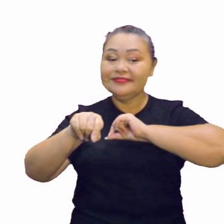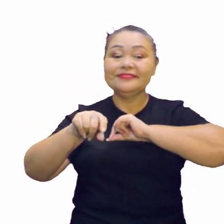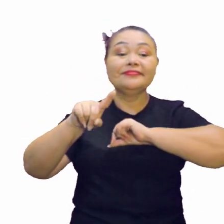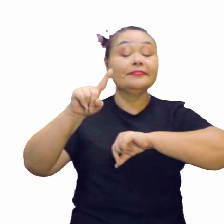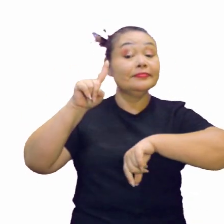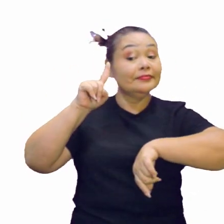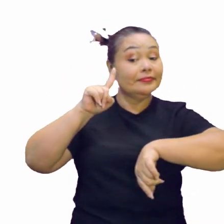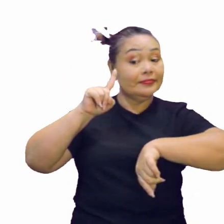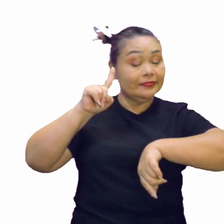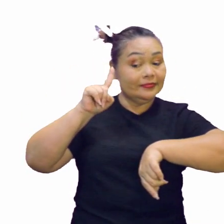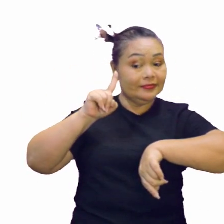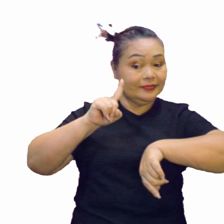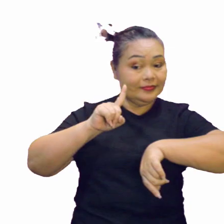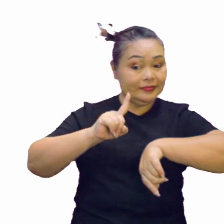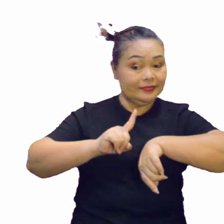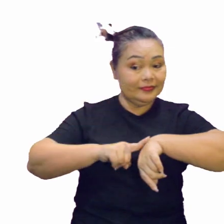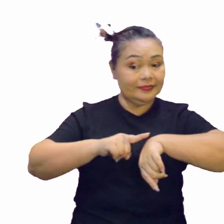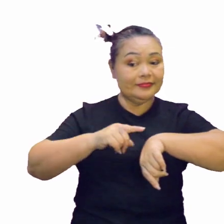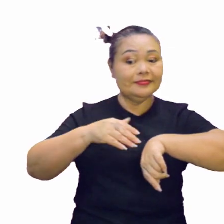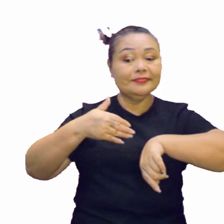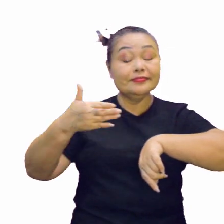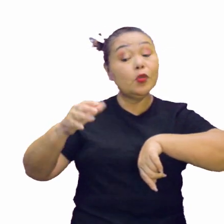temporais ou espaciais.